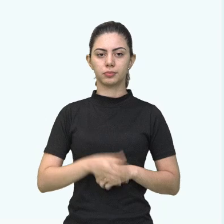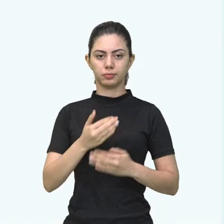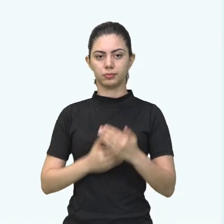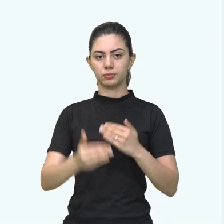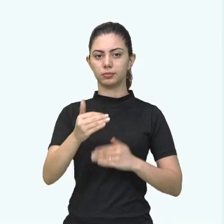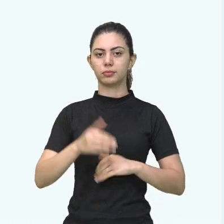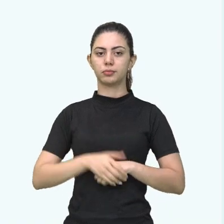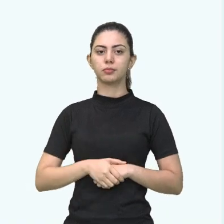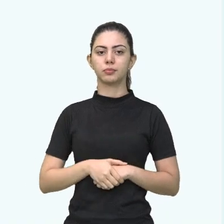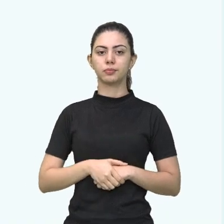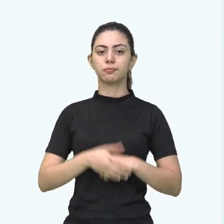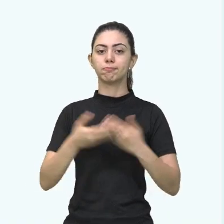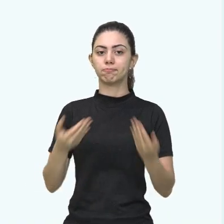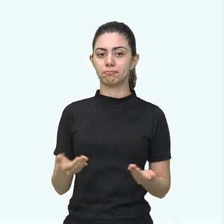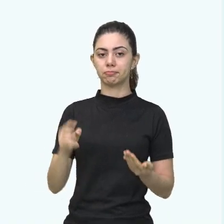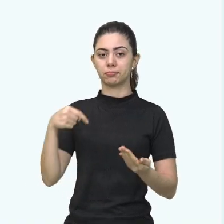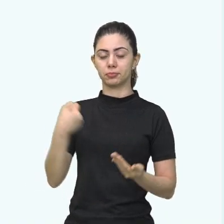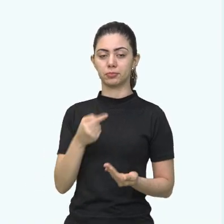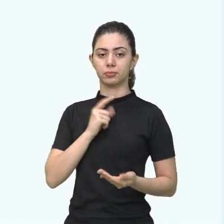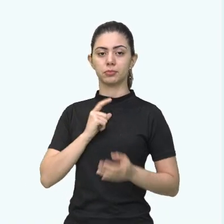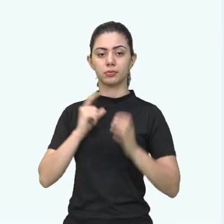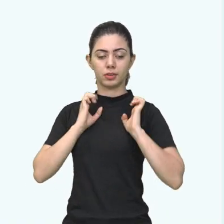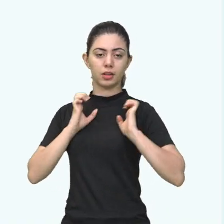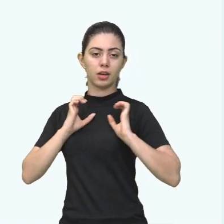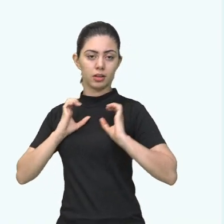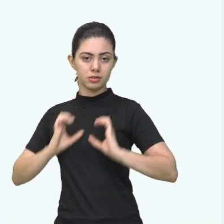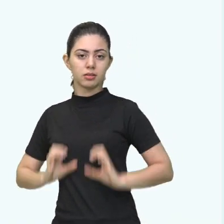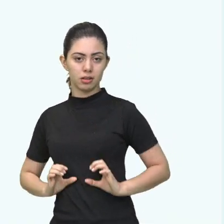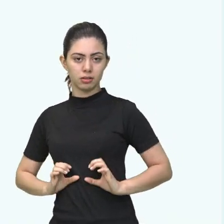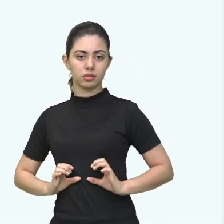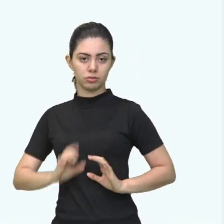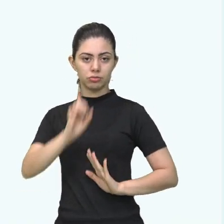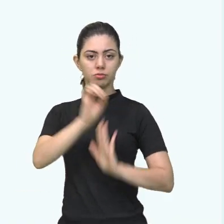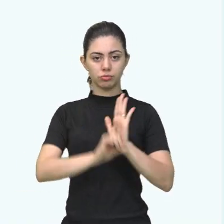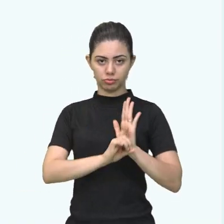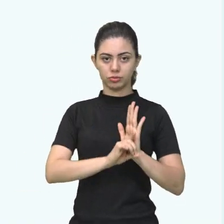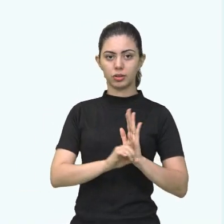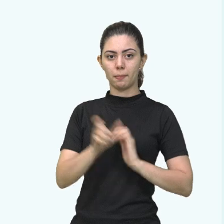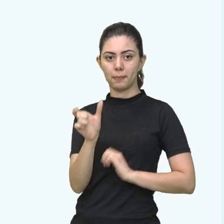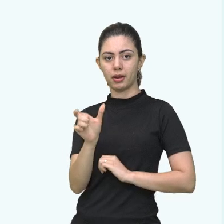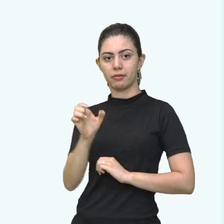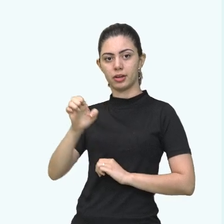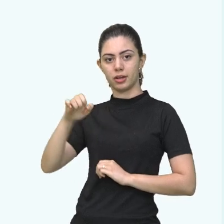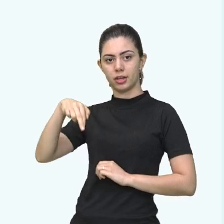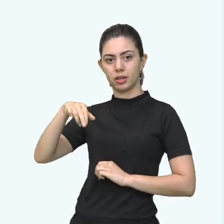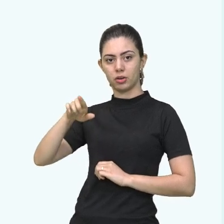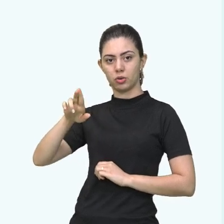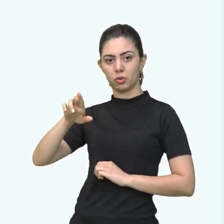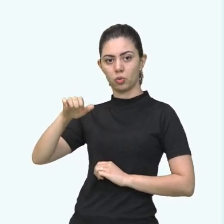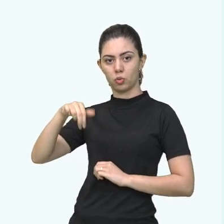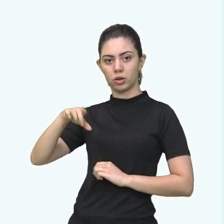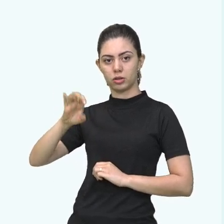texto. Enquanto exercemos nossa cidadania, e esse enquanto já vai ser essa marca textual,